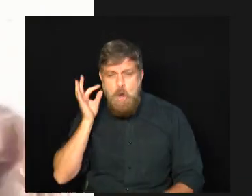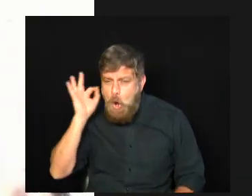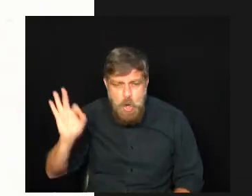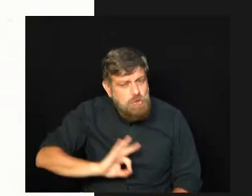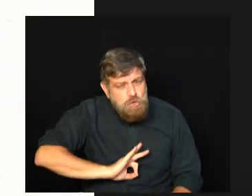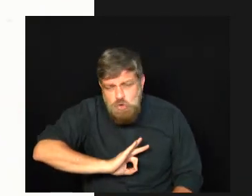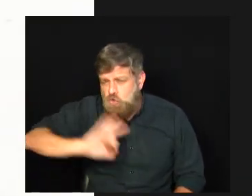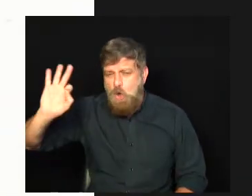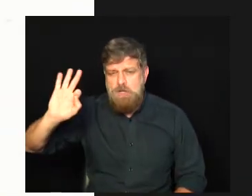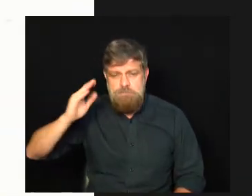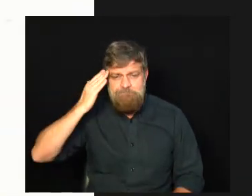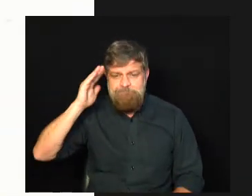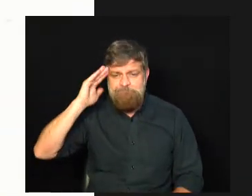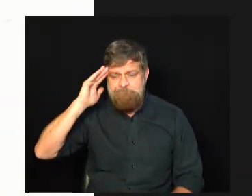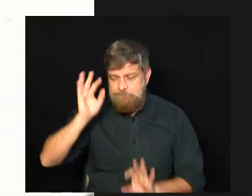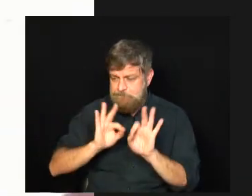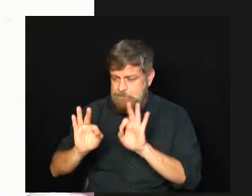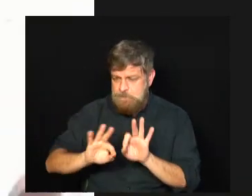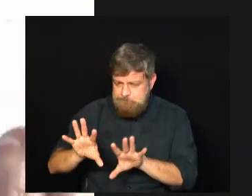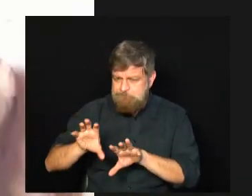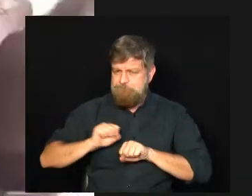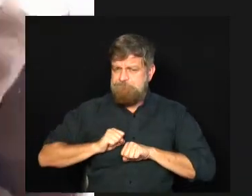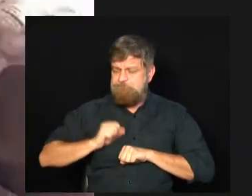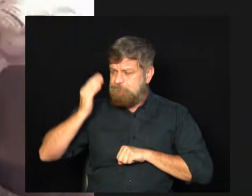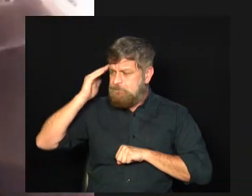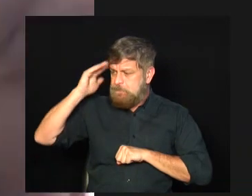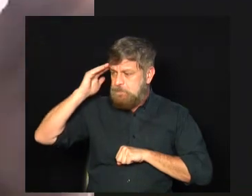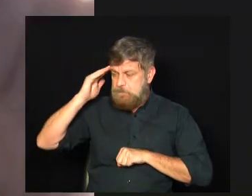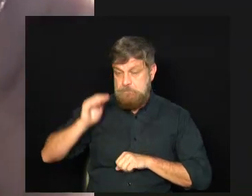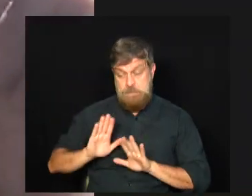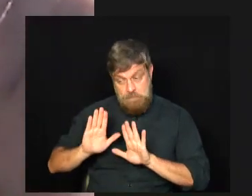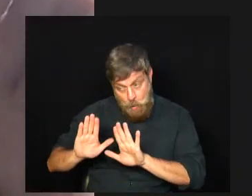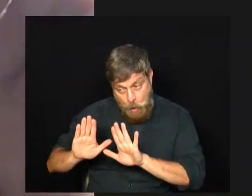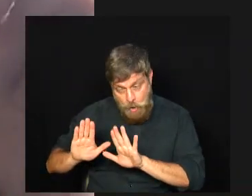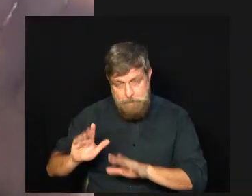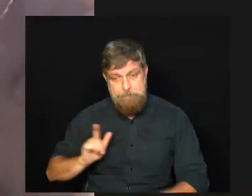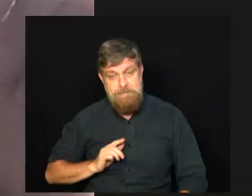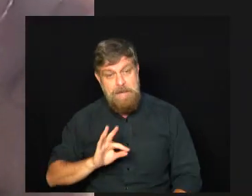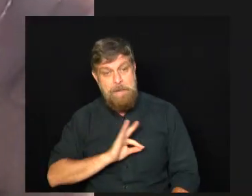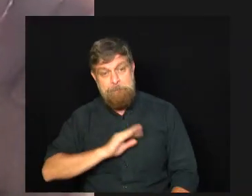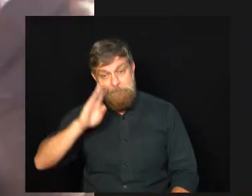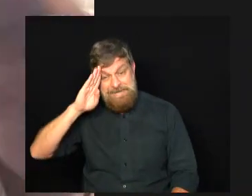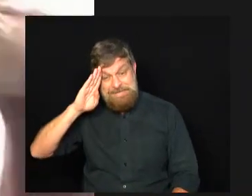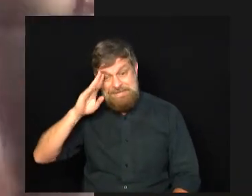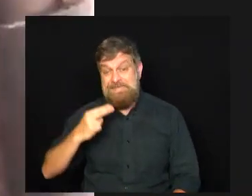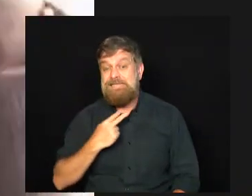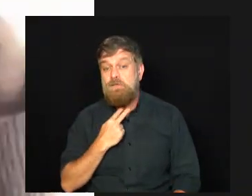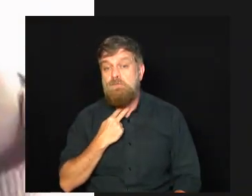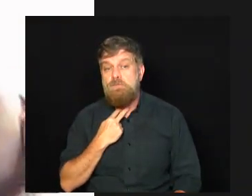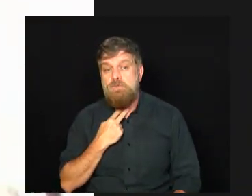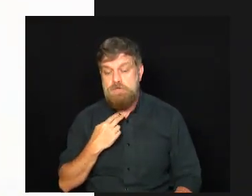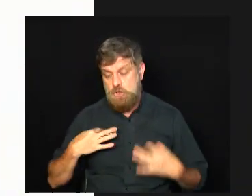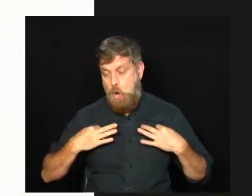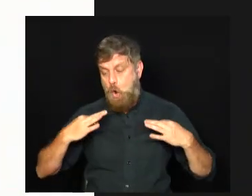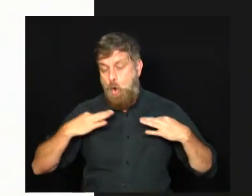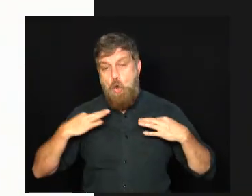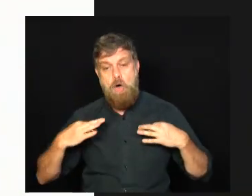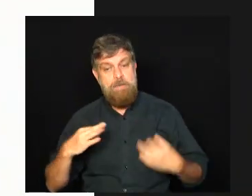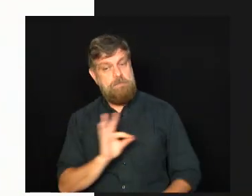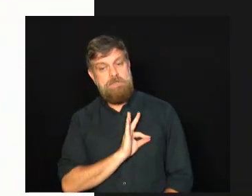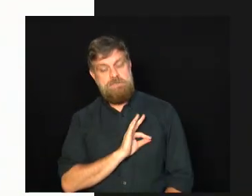ótimo, entendeu o projeto. Eu falei, mas a polícia não vai vestida a